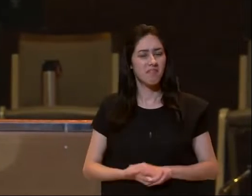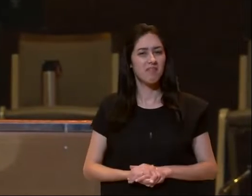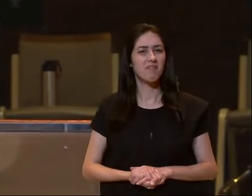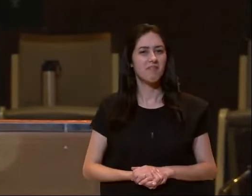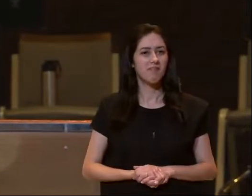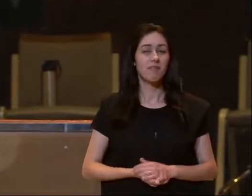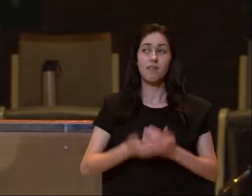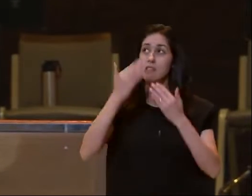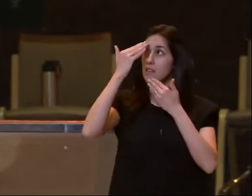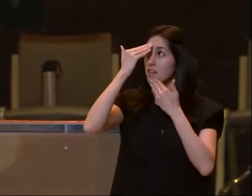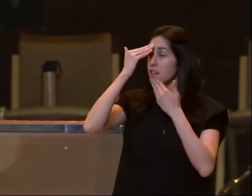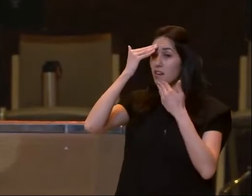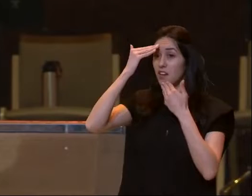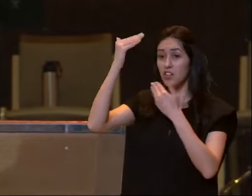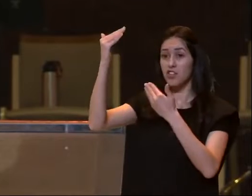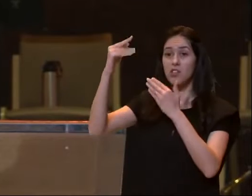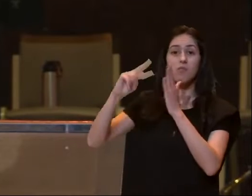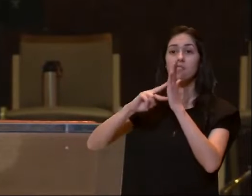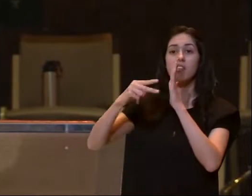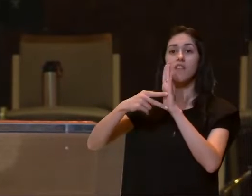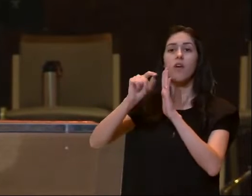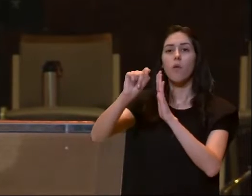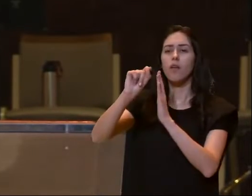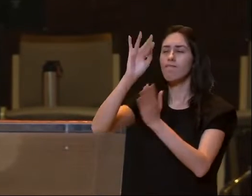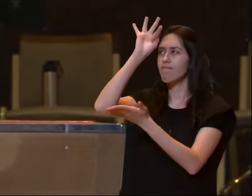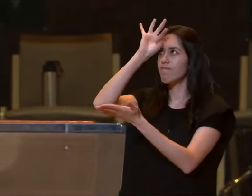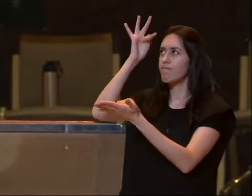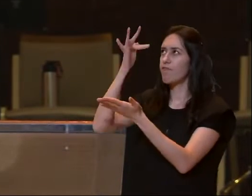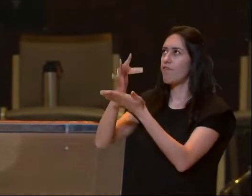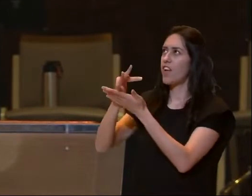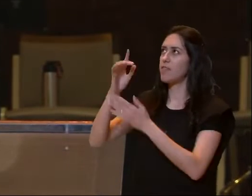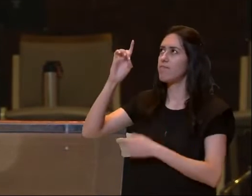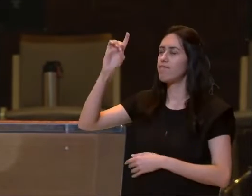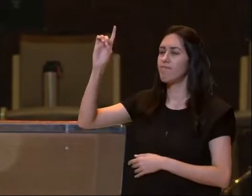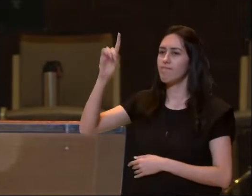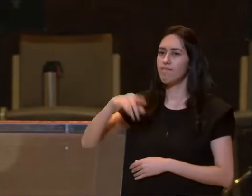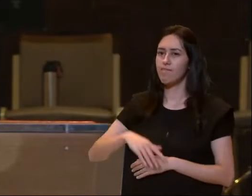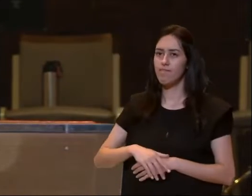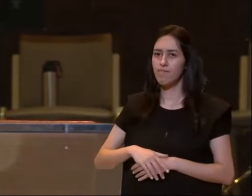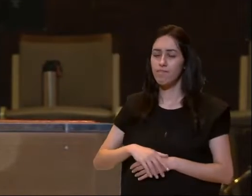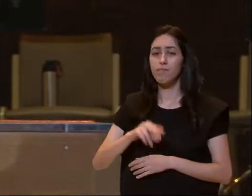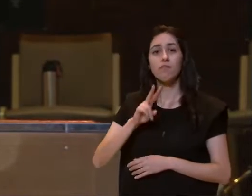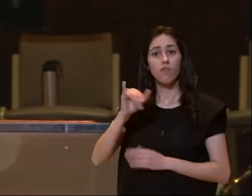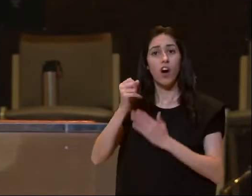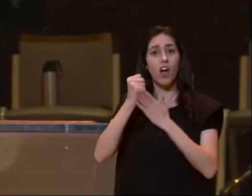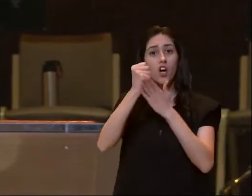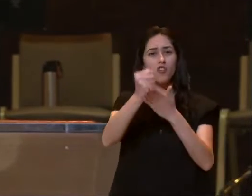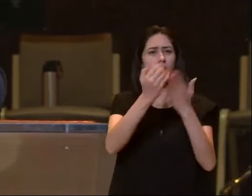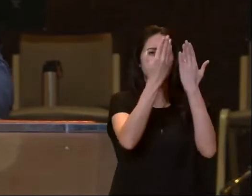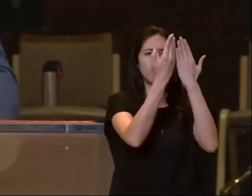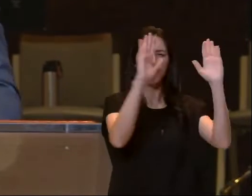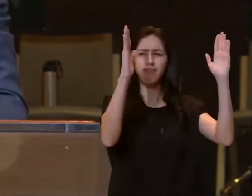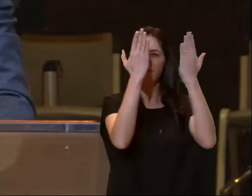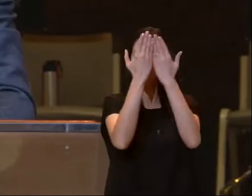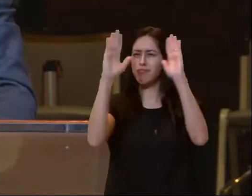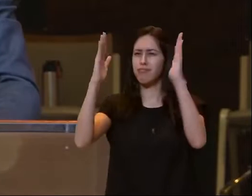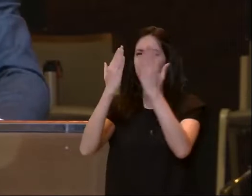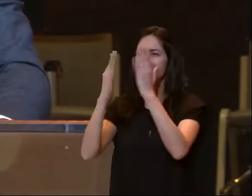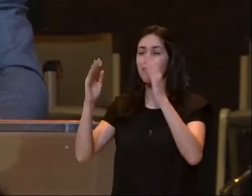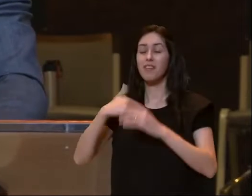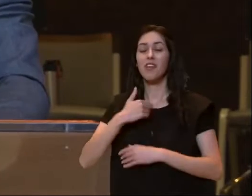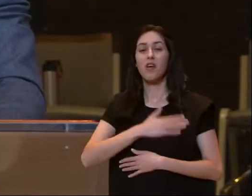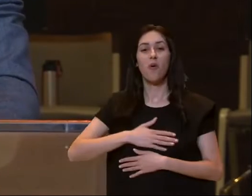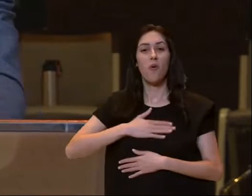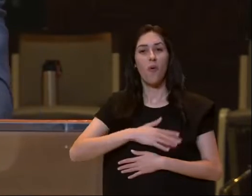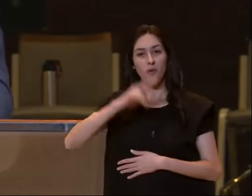A gratidão é uma declaração de fé. Ela abre portas. Eu gosto da história